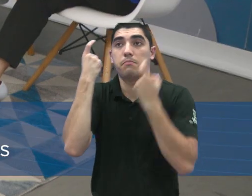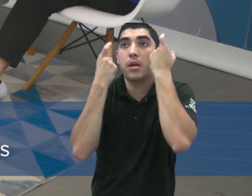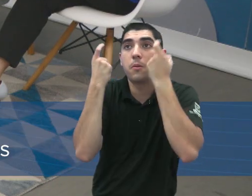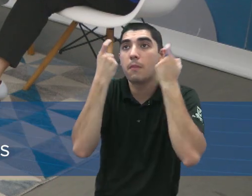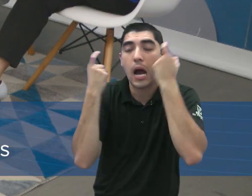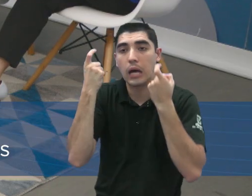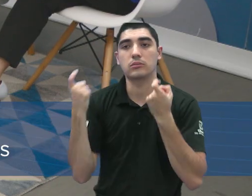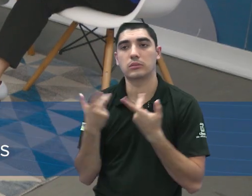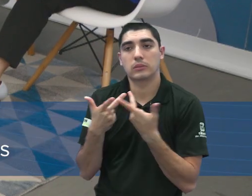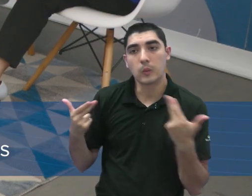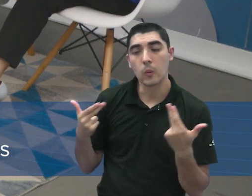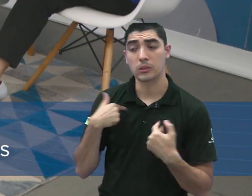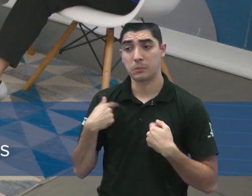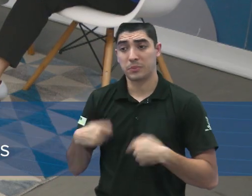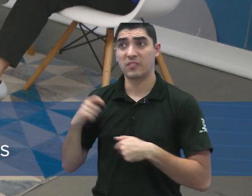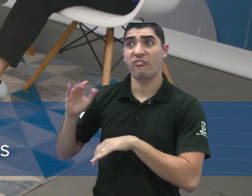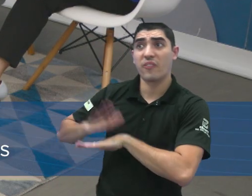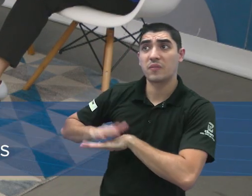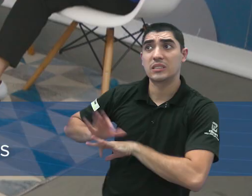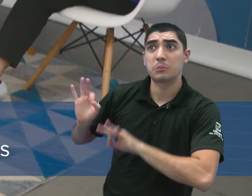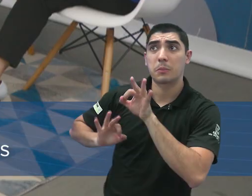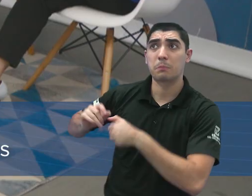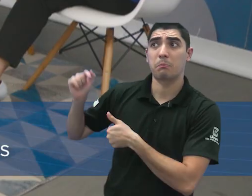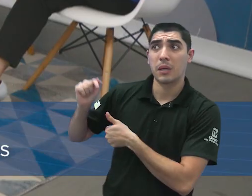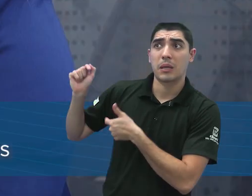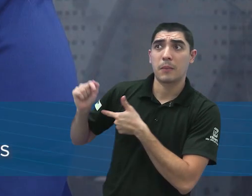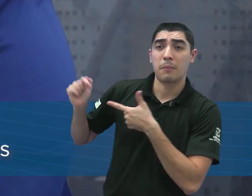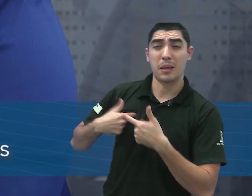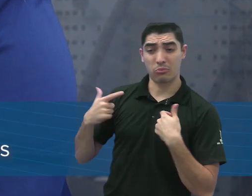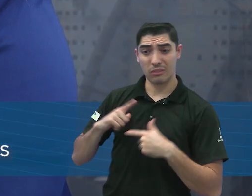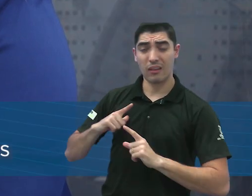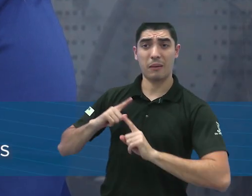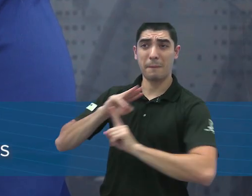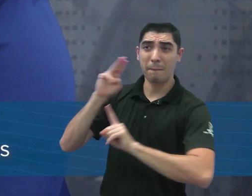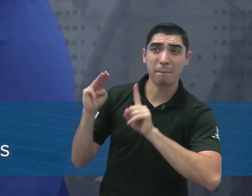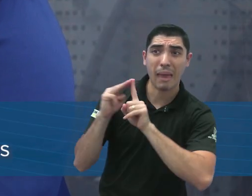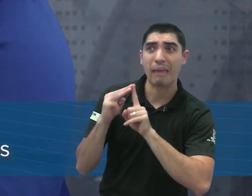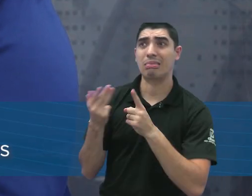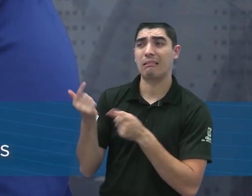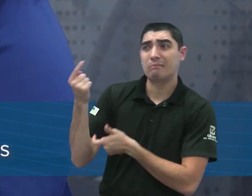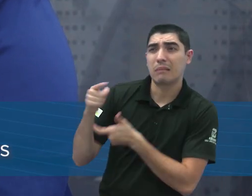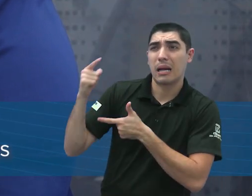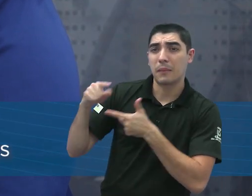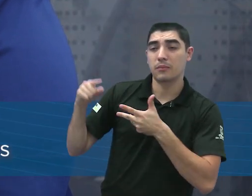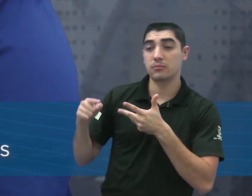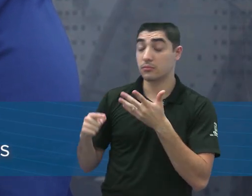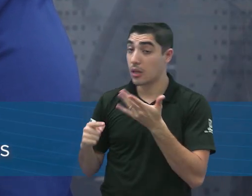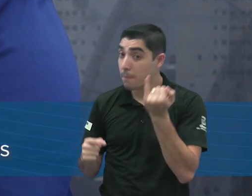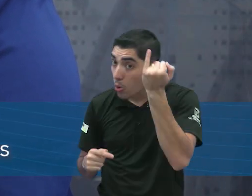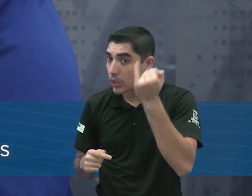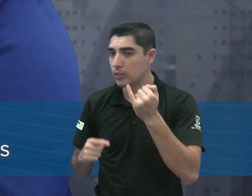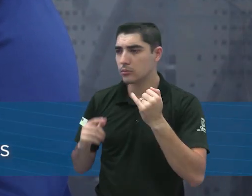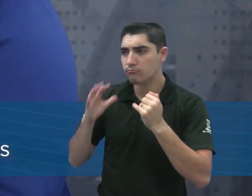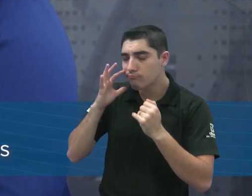vou começar a fazer, o que eu tenho que entregar, né? Nas metas que eu tenho ali alinhado com o meu gestor. Então, é importante a gente observar esses